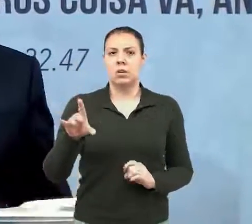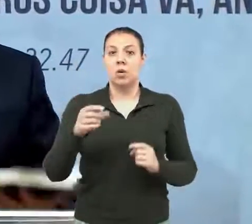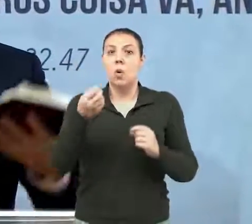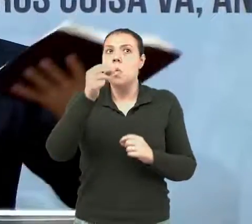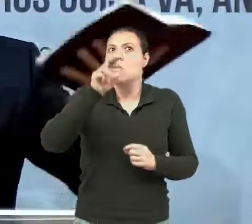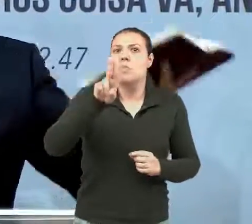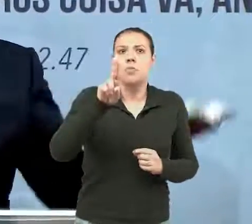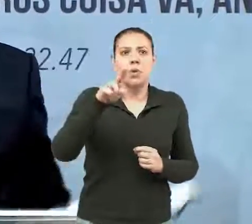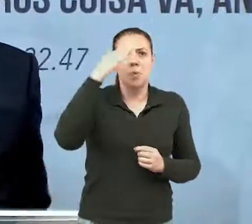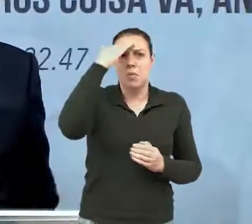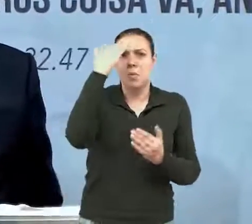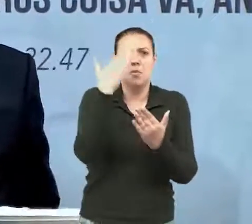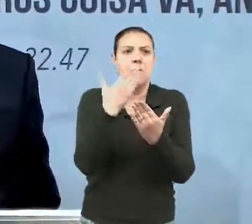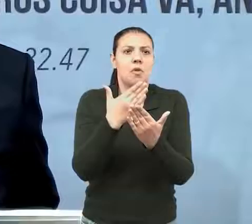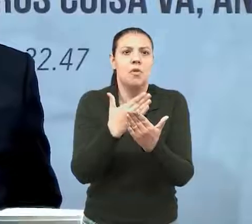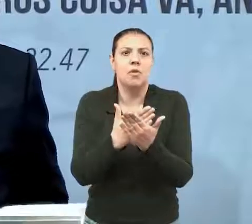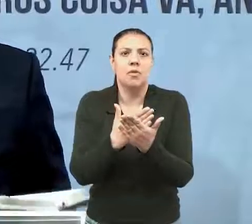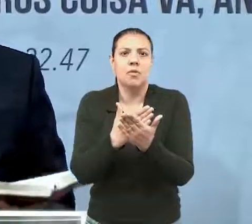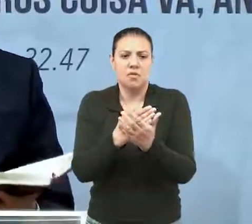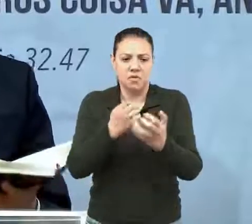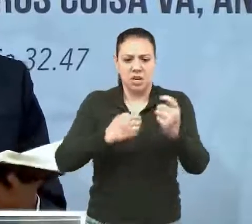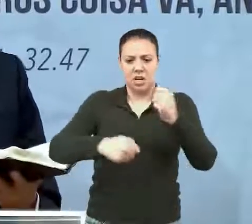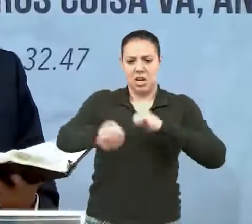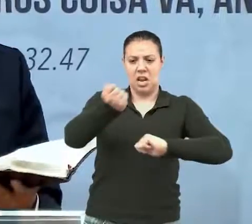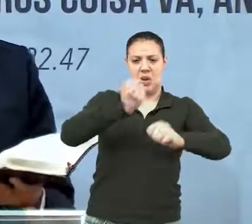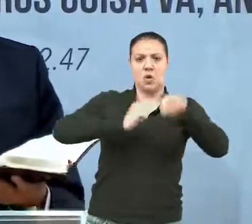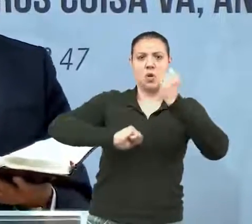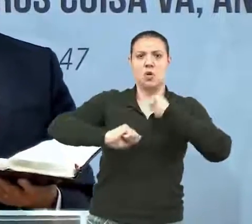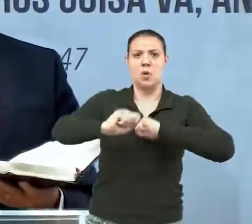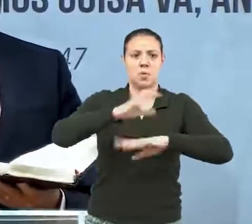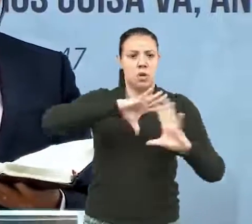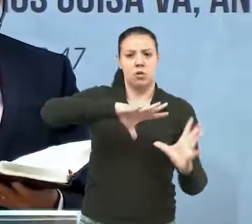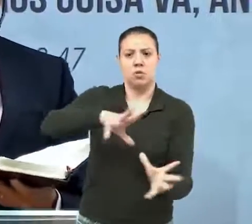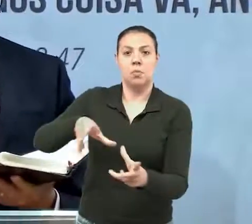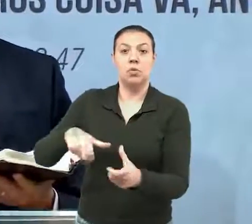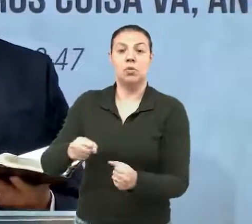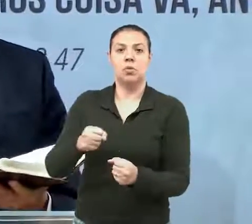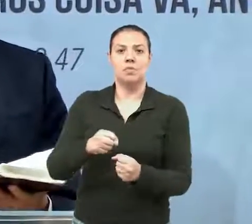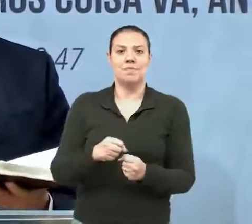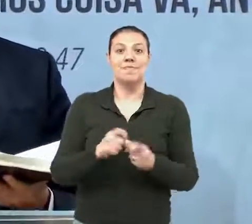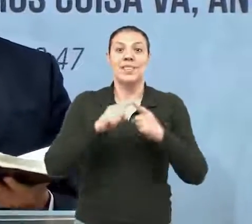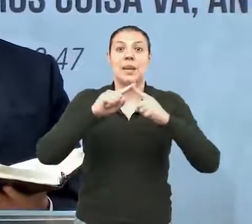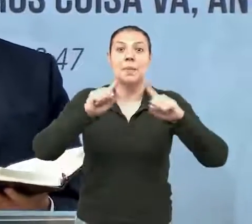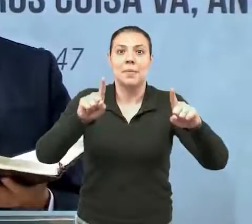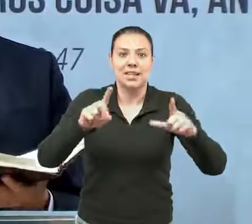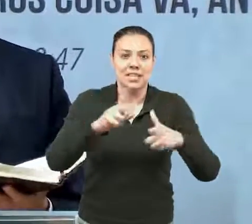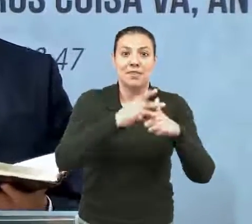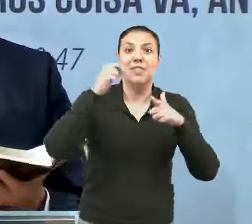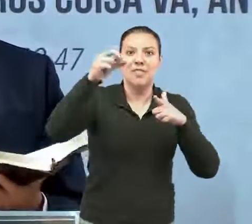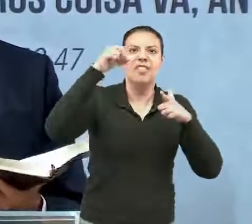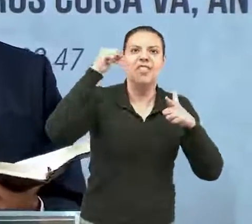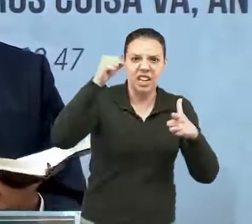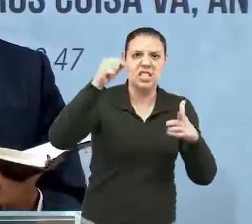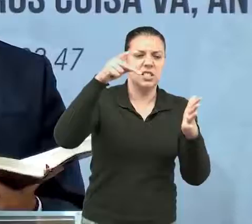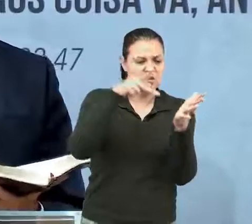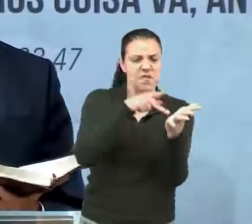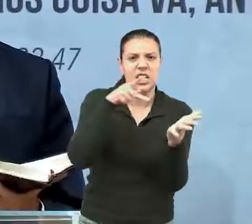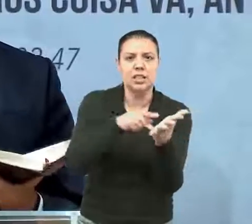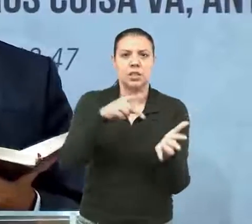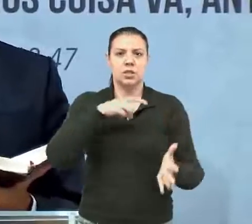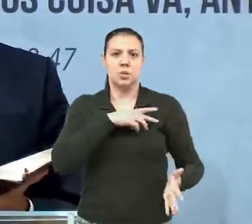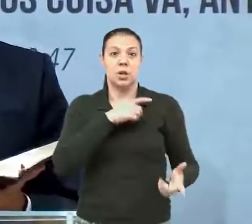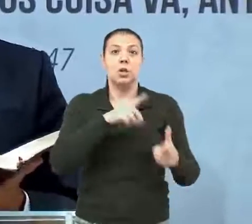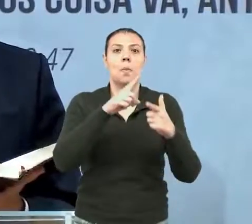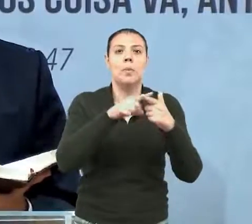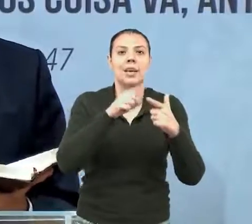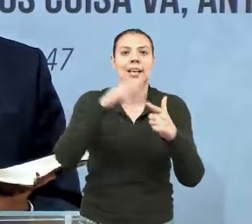você confia na economia global. Não, você vence o medo quando você compreende que o Deus único, vivo e verdadeiro,